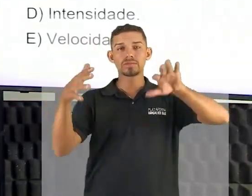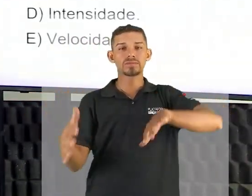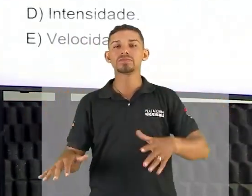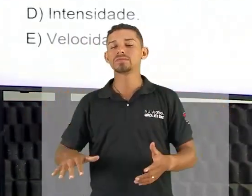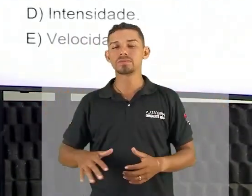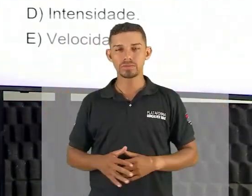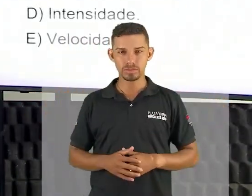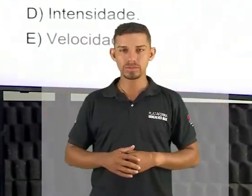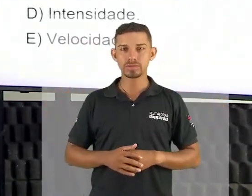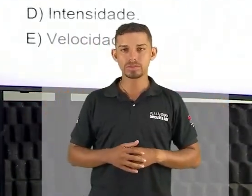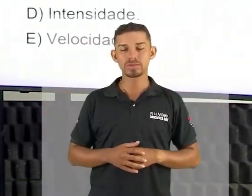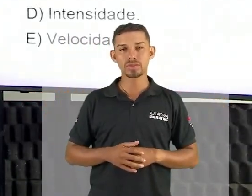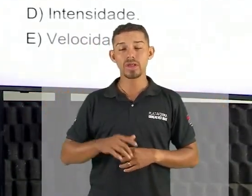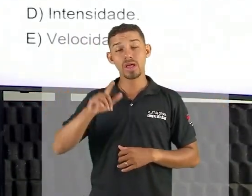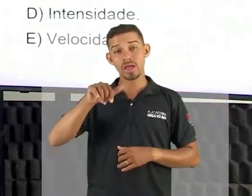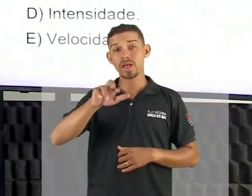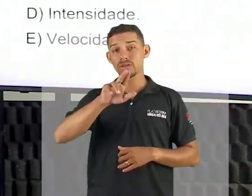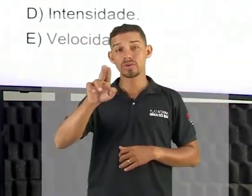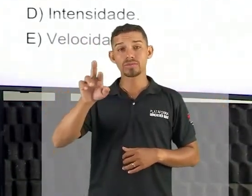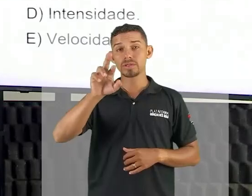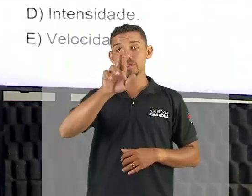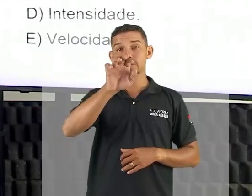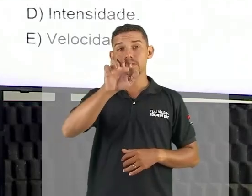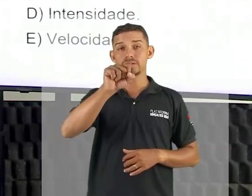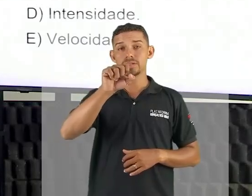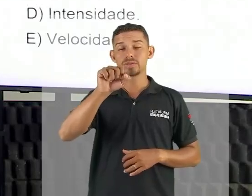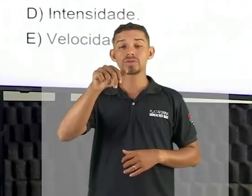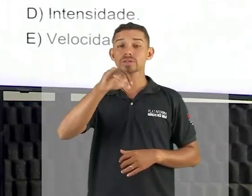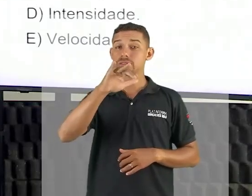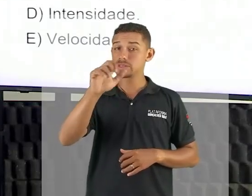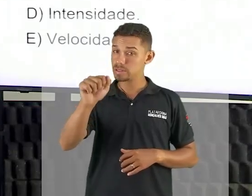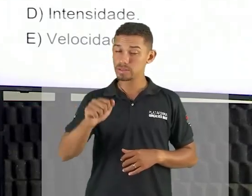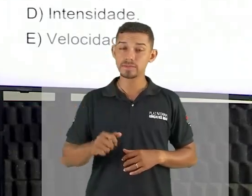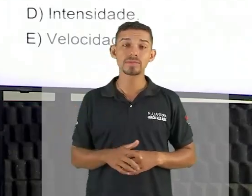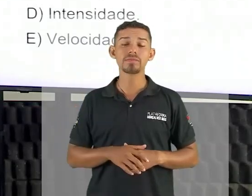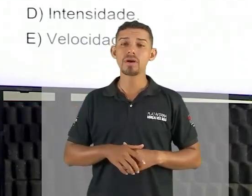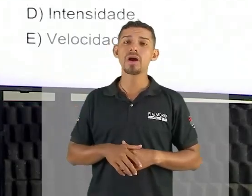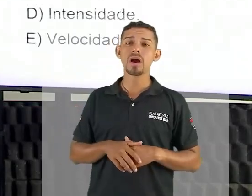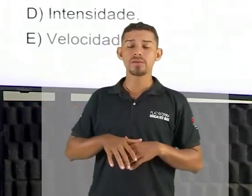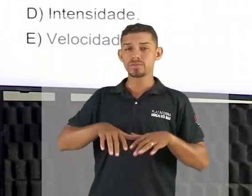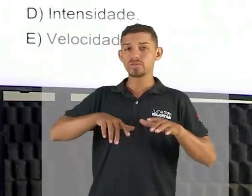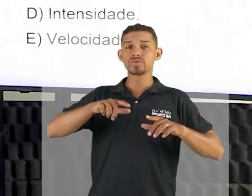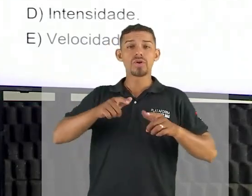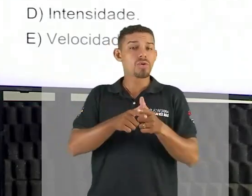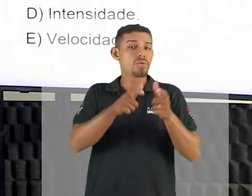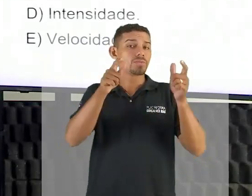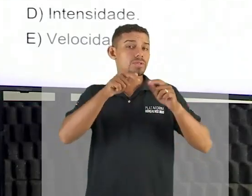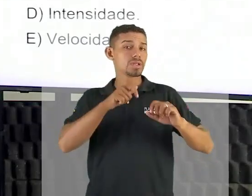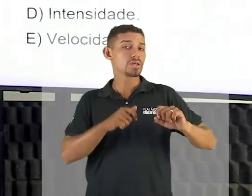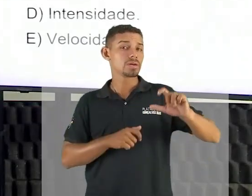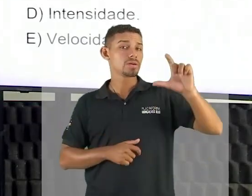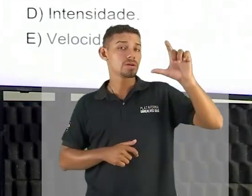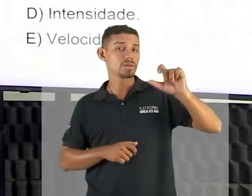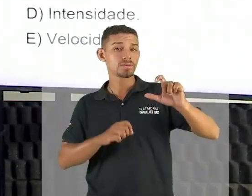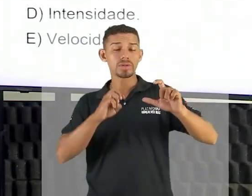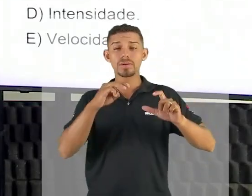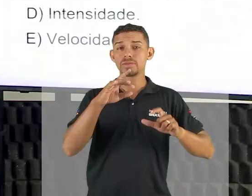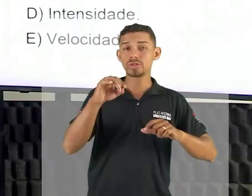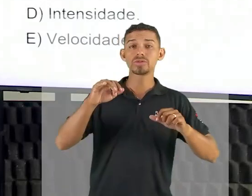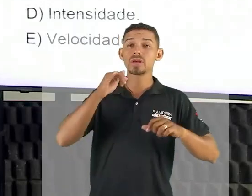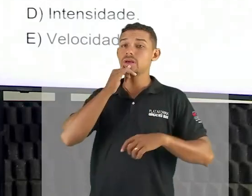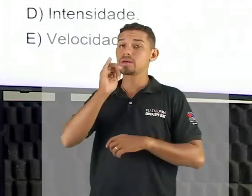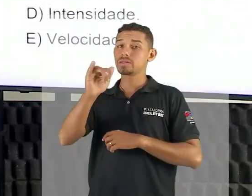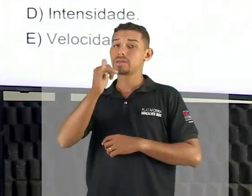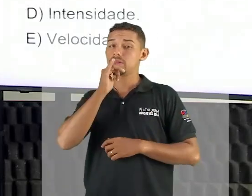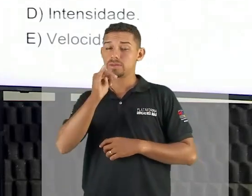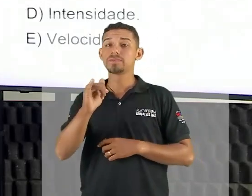ruiu então isso é ressonância tá é o aumento da amplitude de vibração devido o fornecimento de